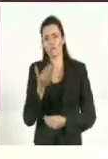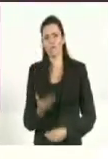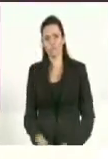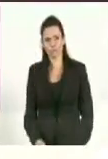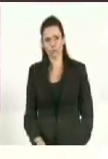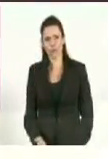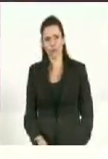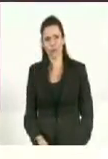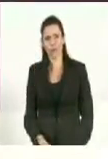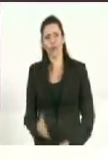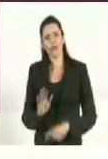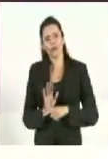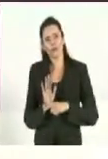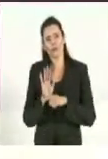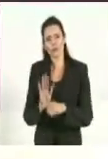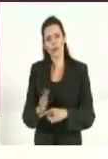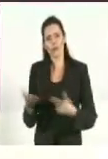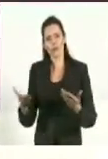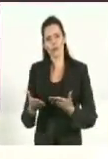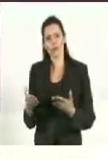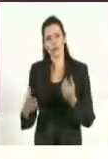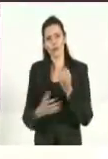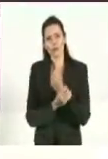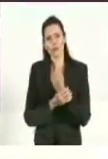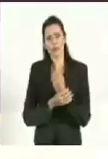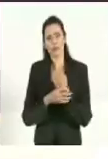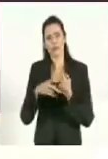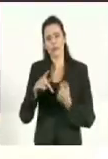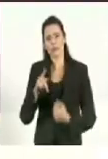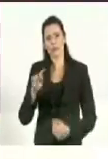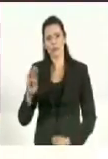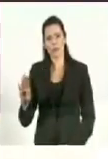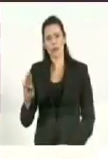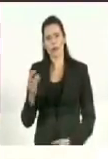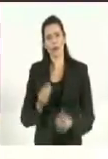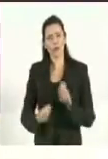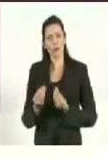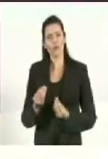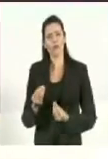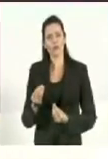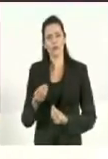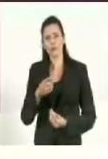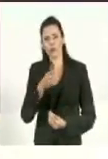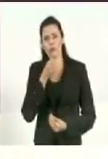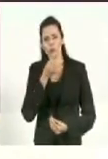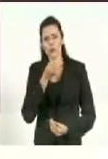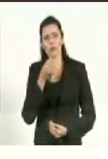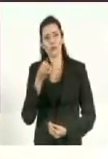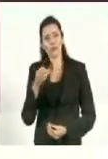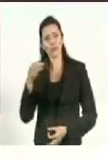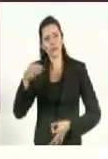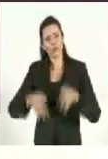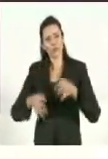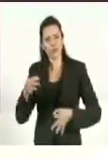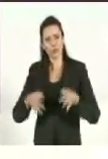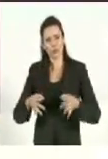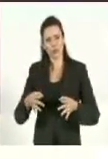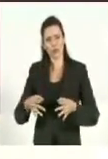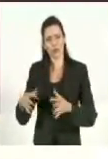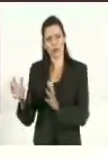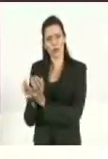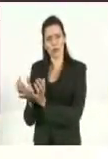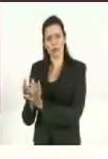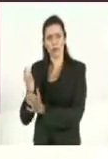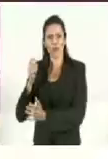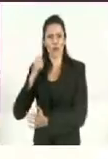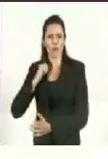se acha justa que haja essa isonomia entre os delegados de Polícia Civil